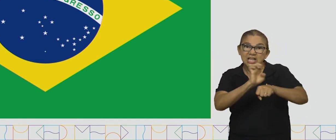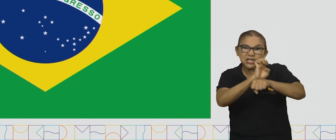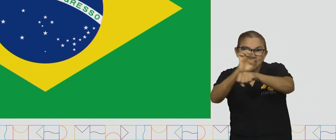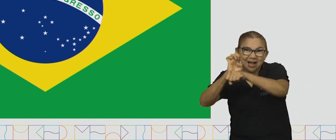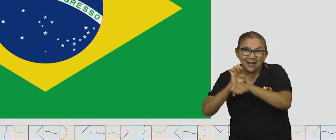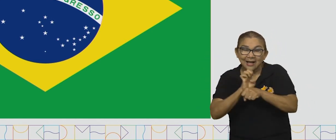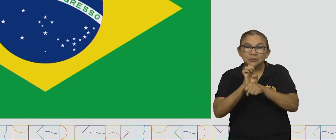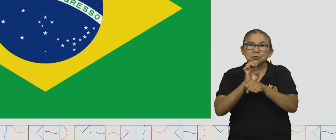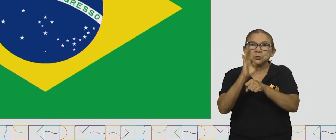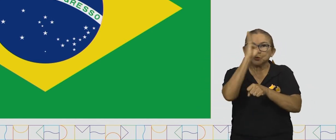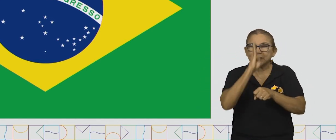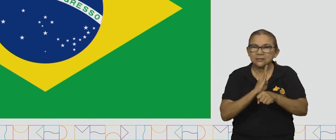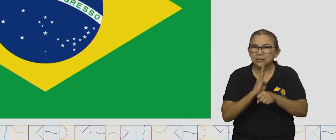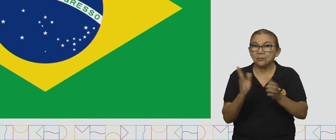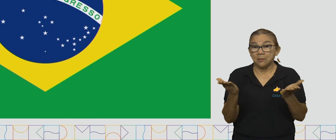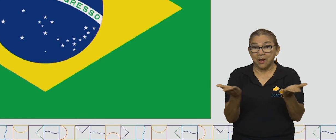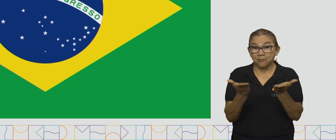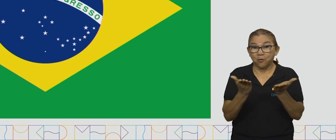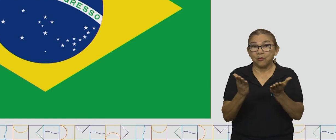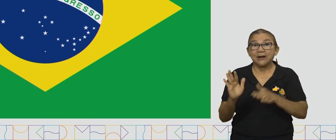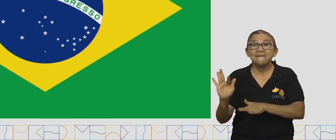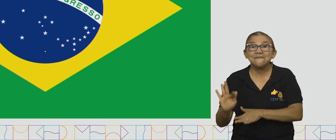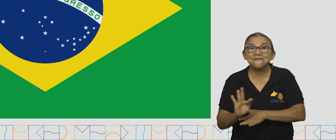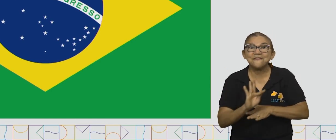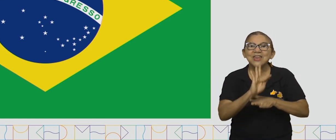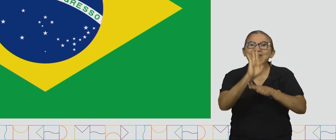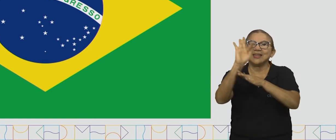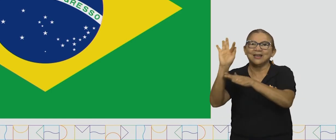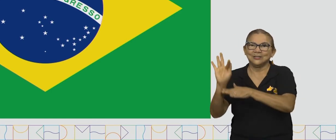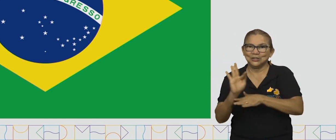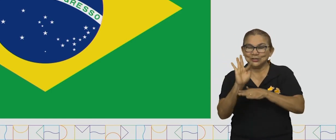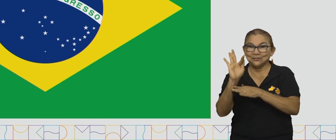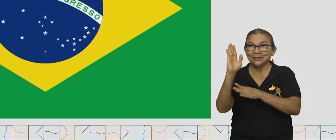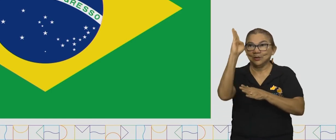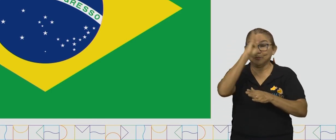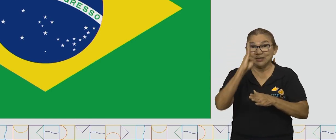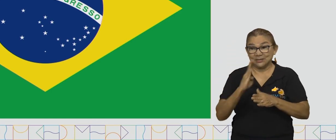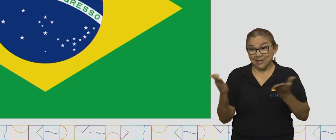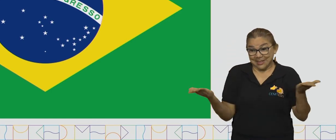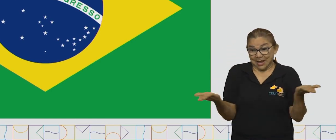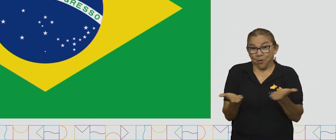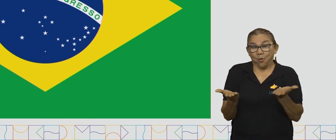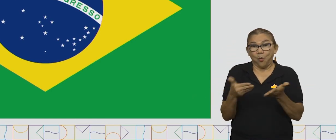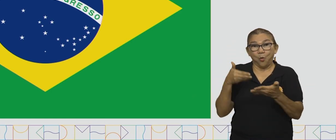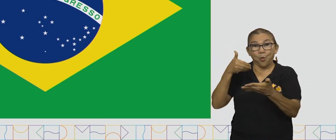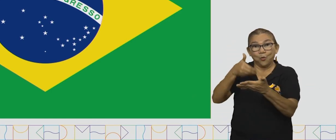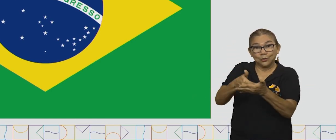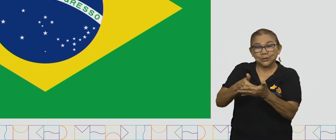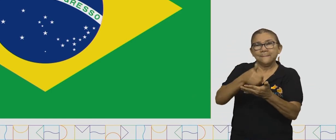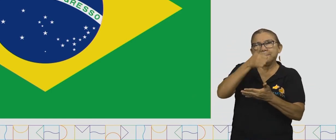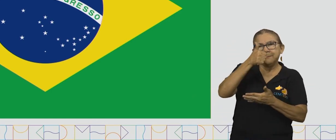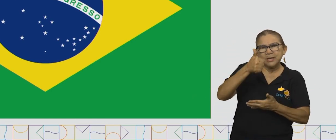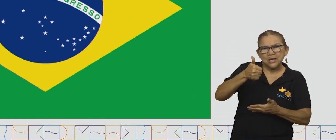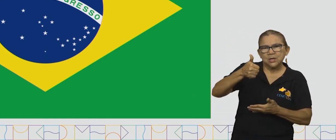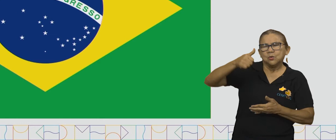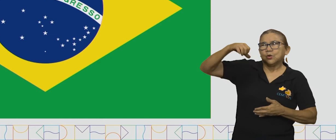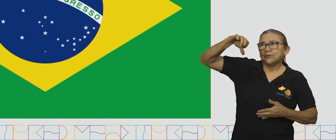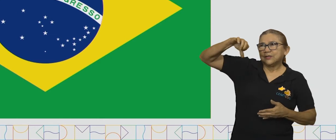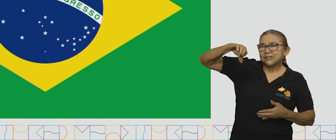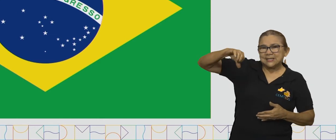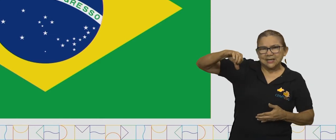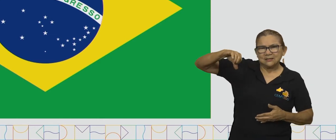República Federativa do Brasil, que é o nosso nome até hoje. E essa bandeira foi oficial até